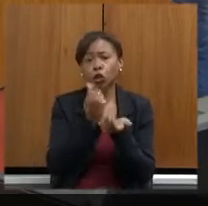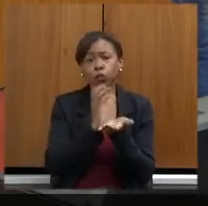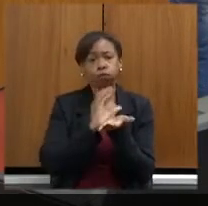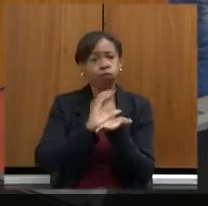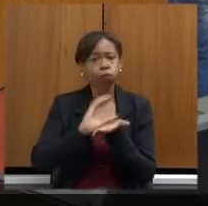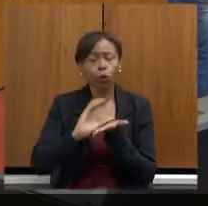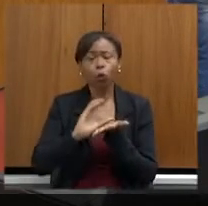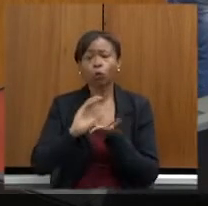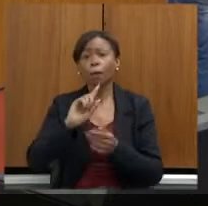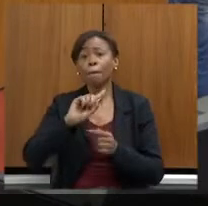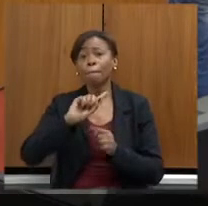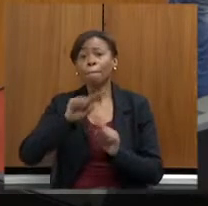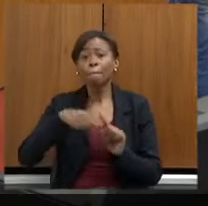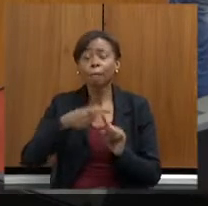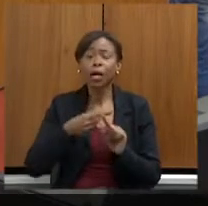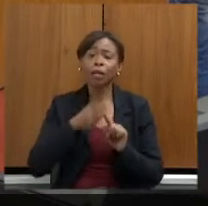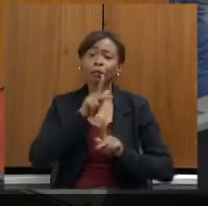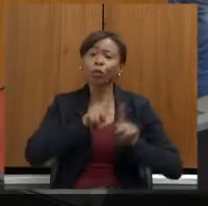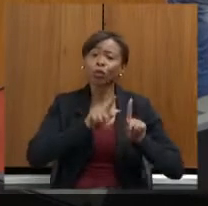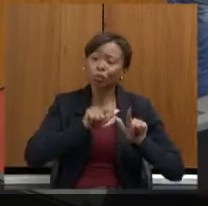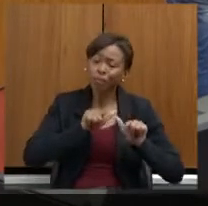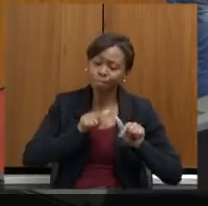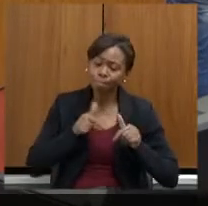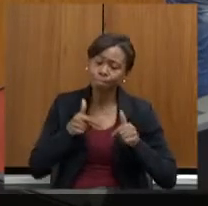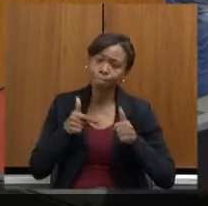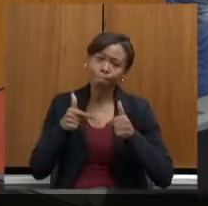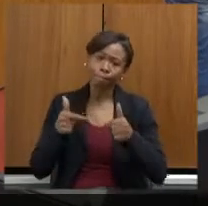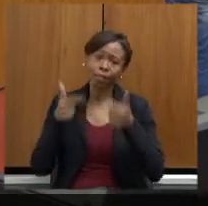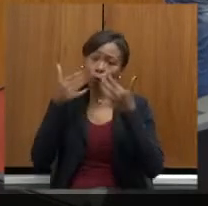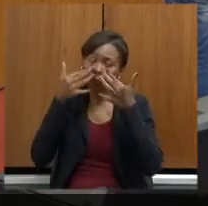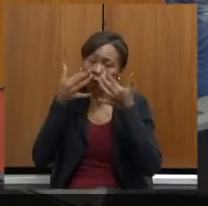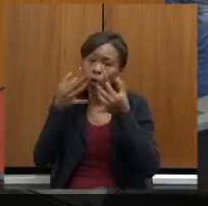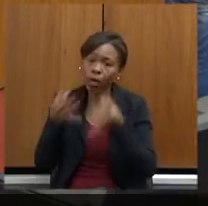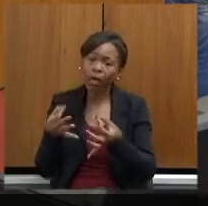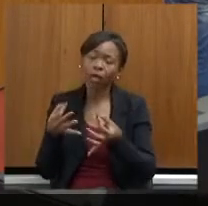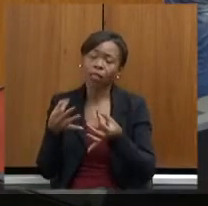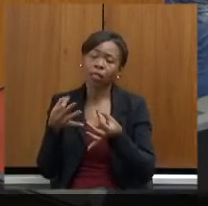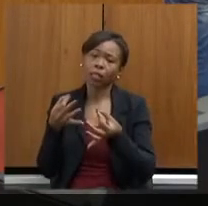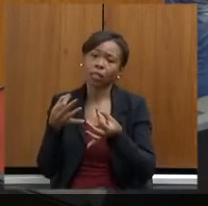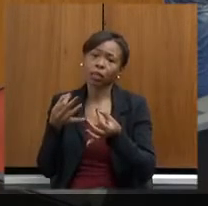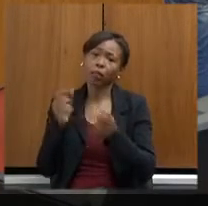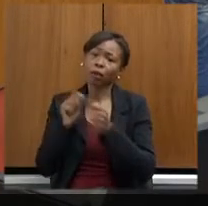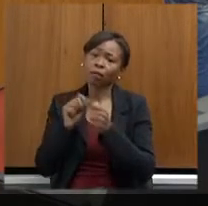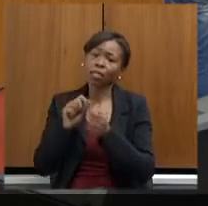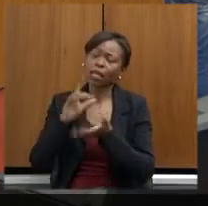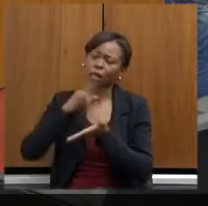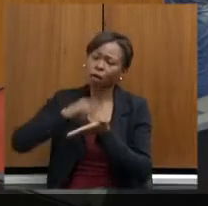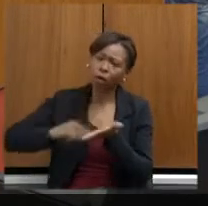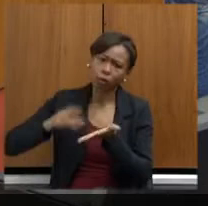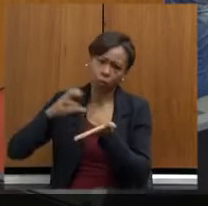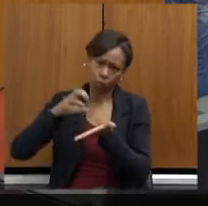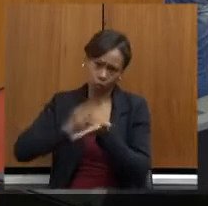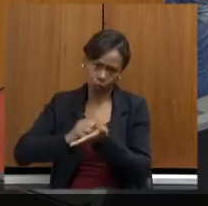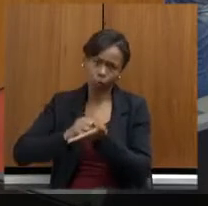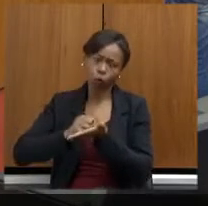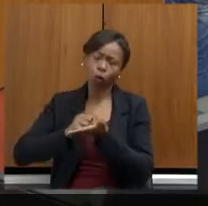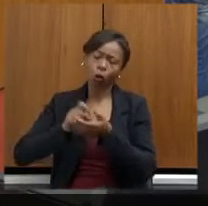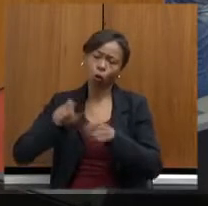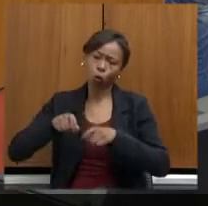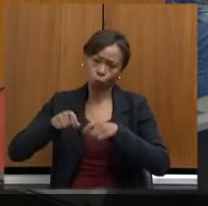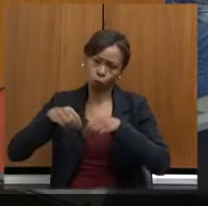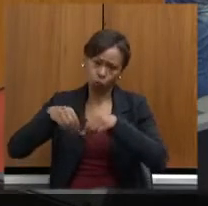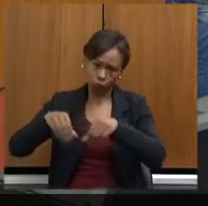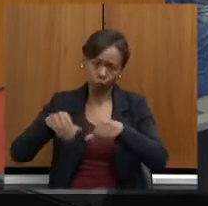é pessoas realmente dedicada essa questão da regularização fundiária e tem outras coisas para falar aqui Presidente